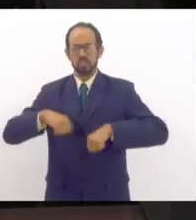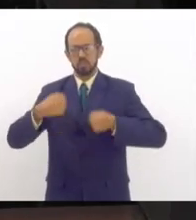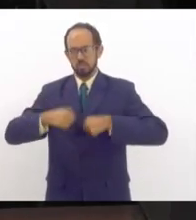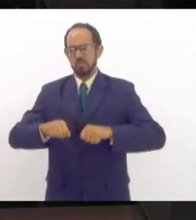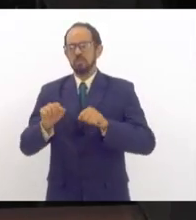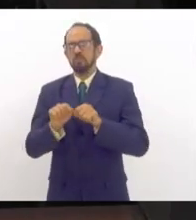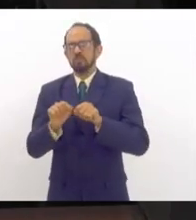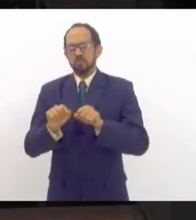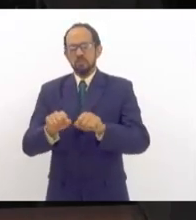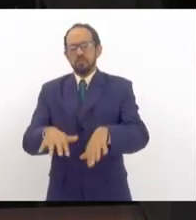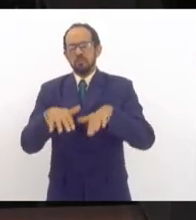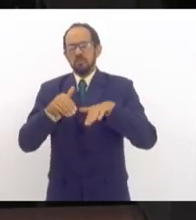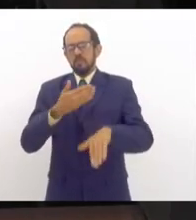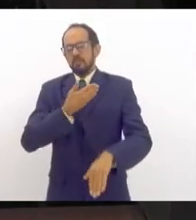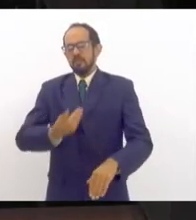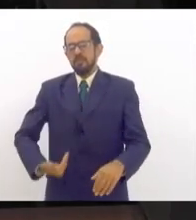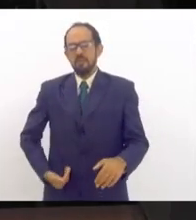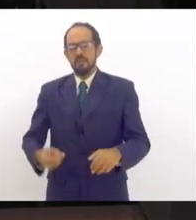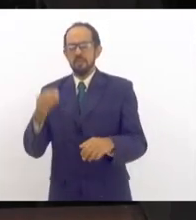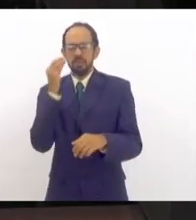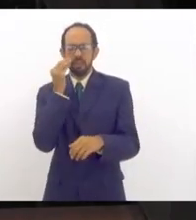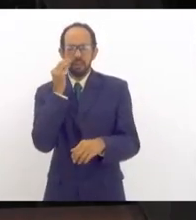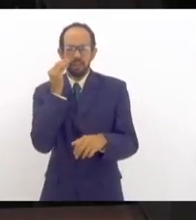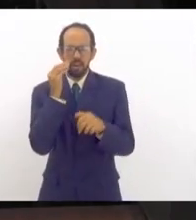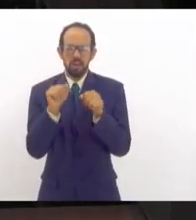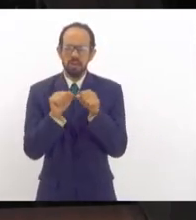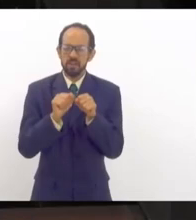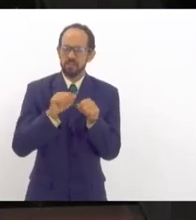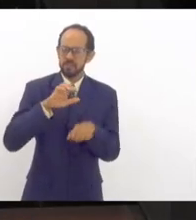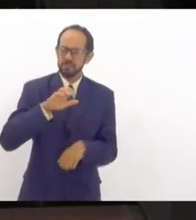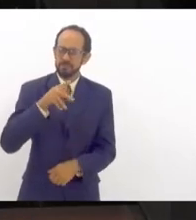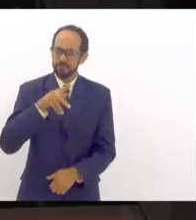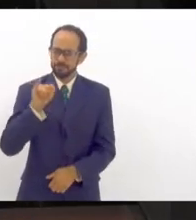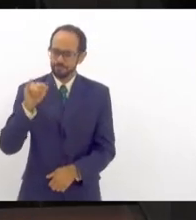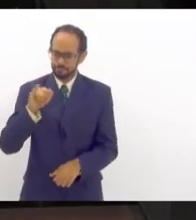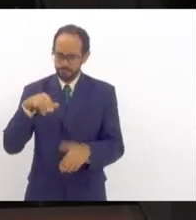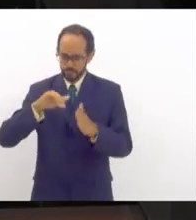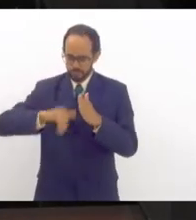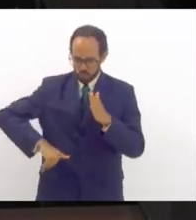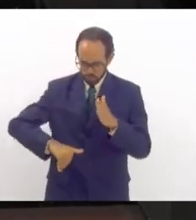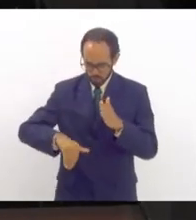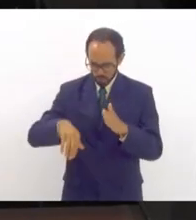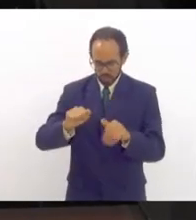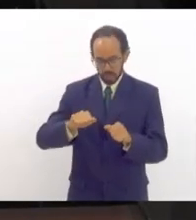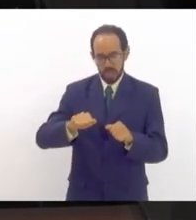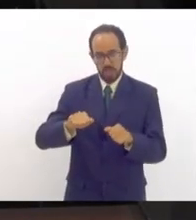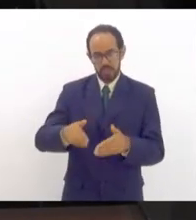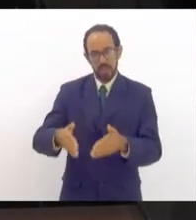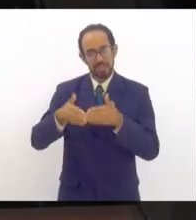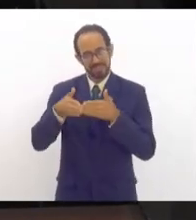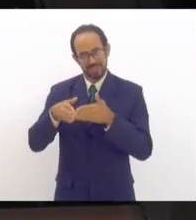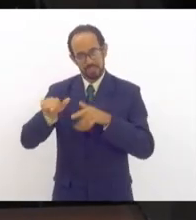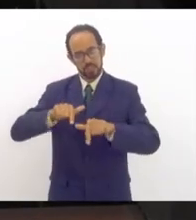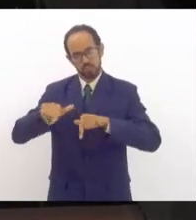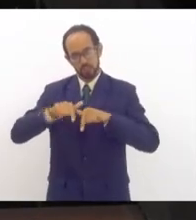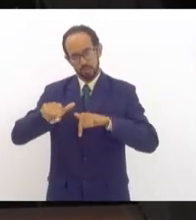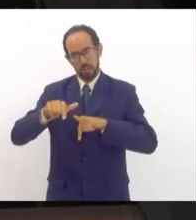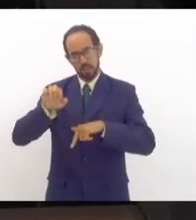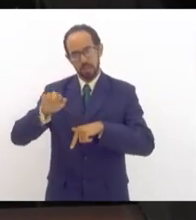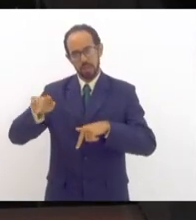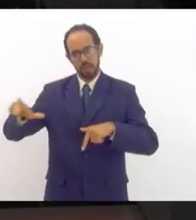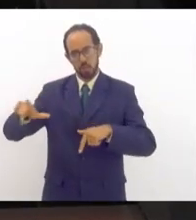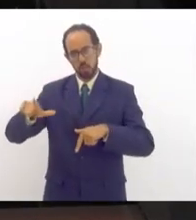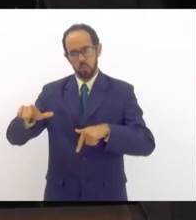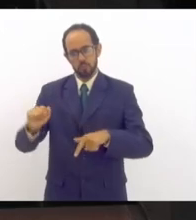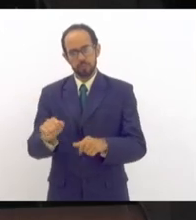uma audiência pública tentar emplacar uma CPI que derruba essa concessão até 2026 e também denunciar Porque a gente